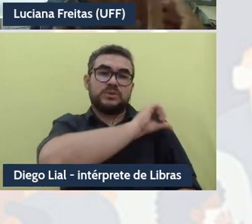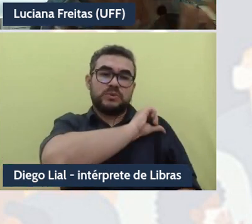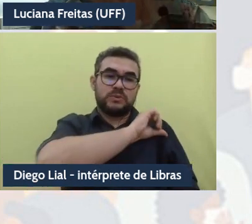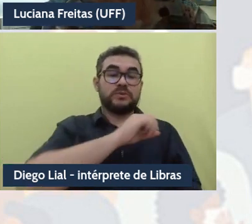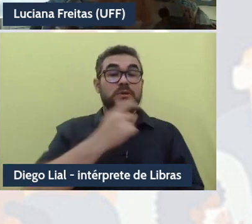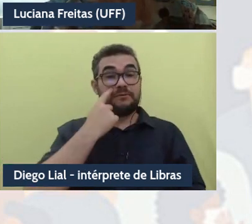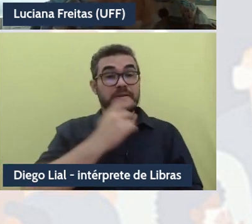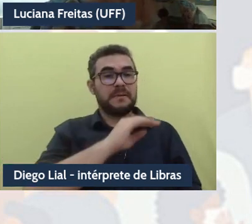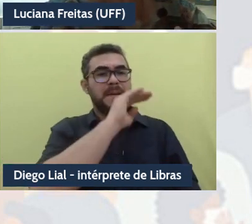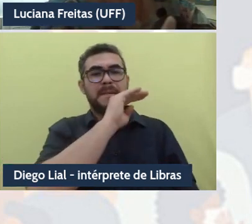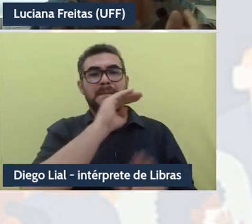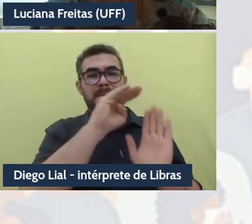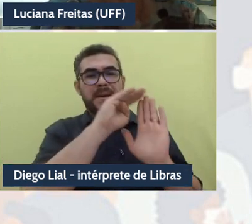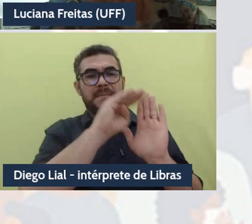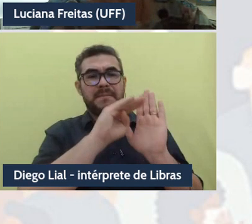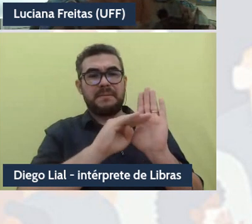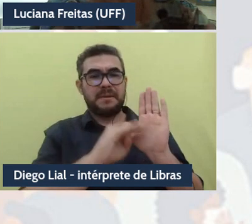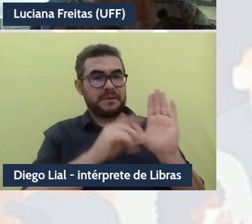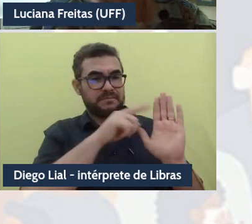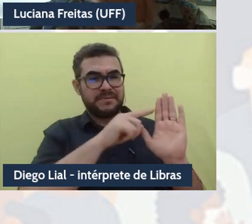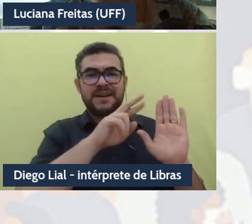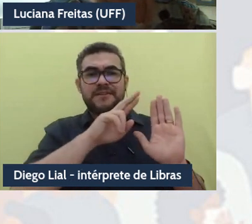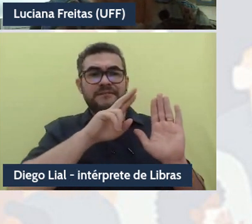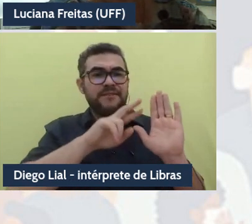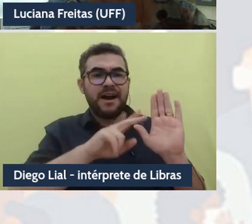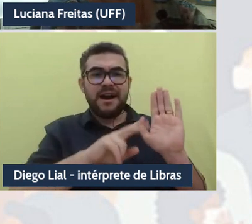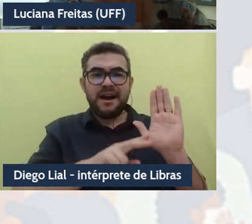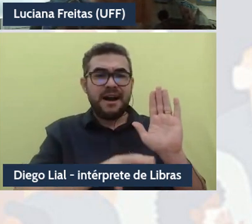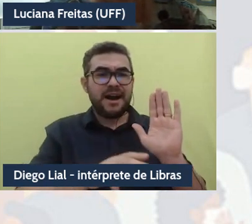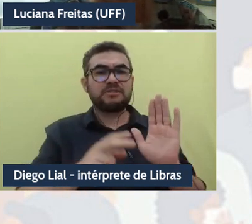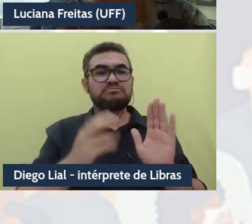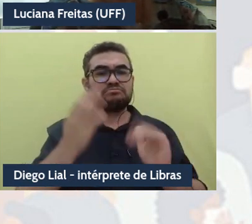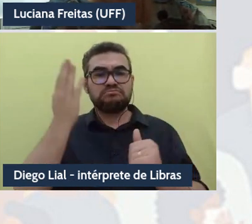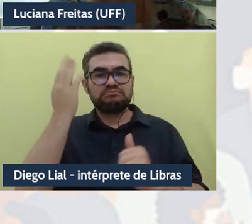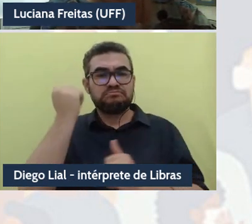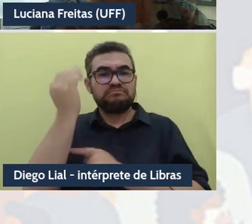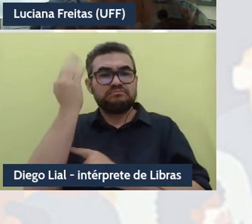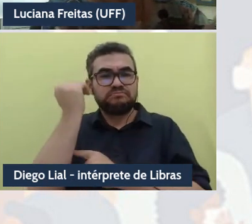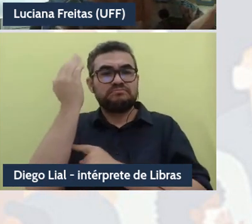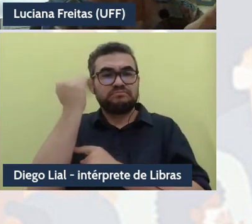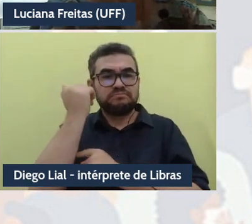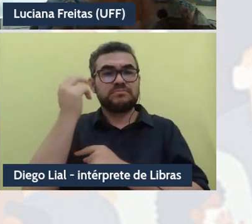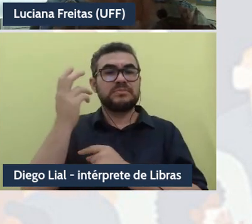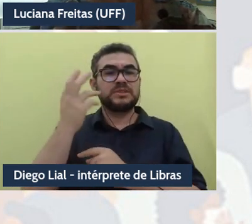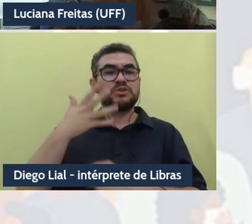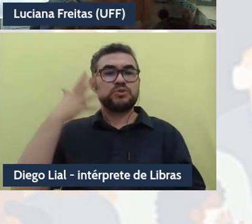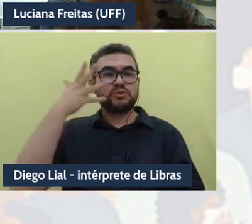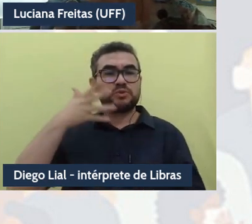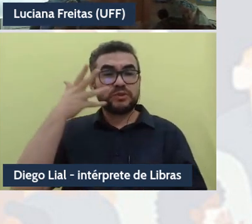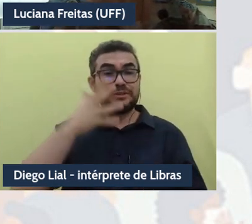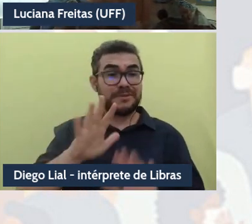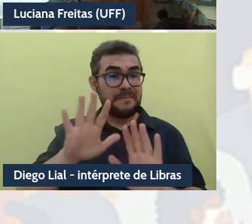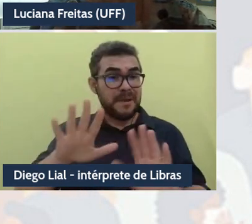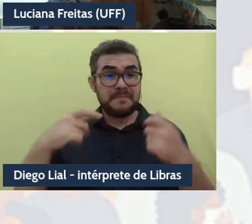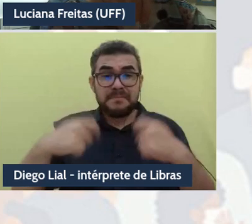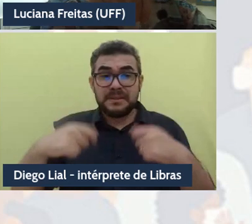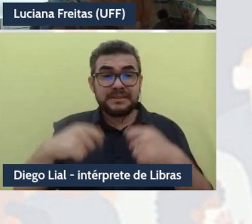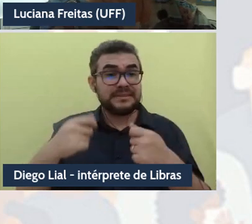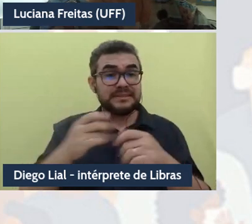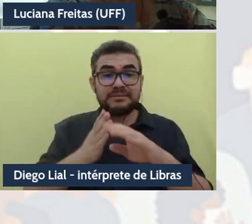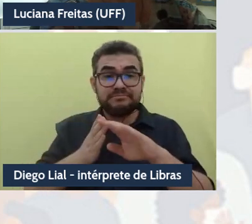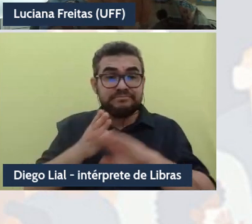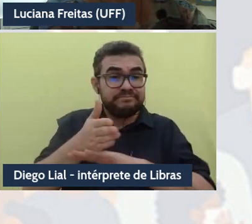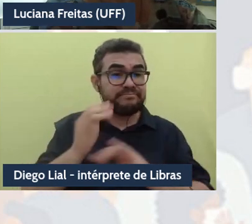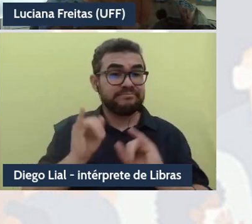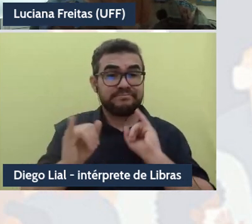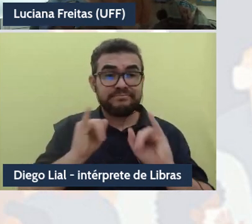de gêneros discursivos que dependem do acesso à internet, do acesso à tecnologia. Blog, vídeo, fanzine, fanclip,